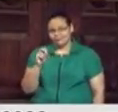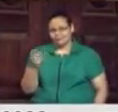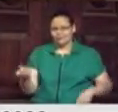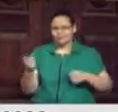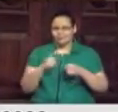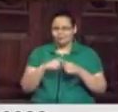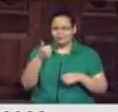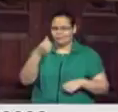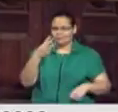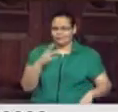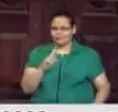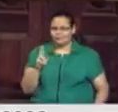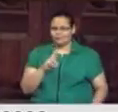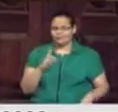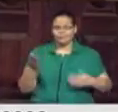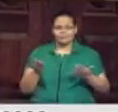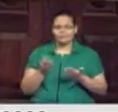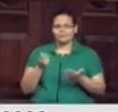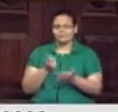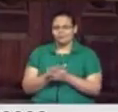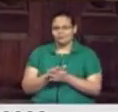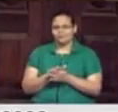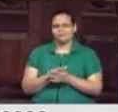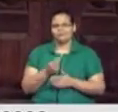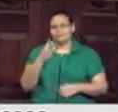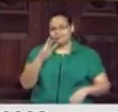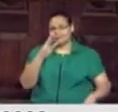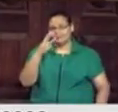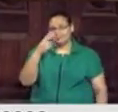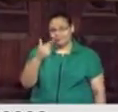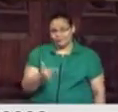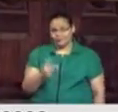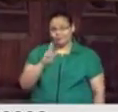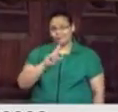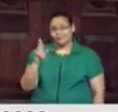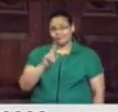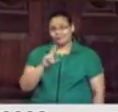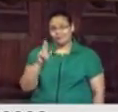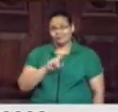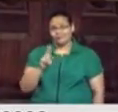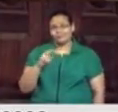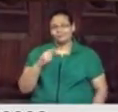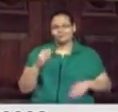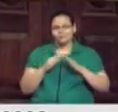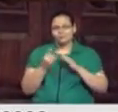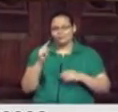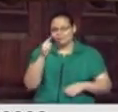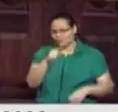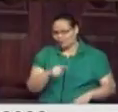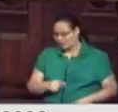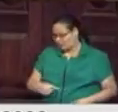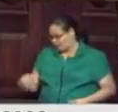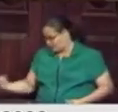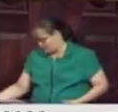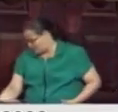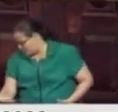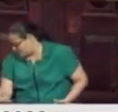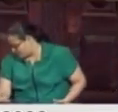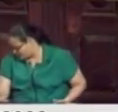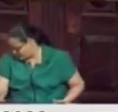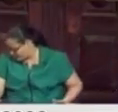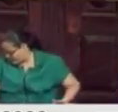13. Ele agora vai ter que passar a pagar R$ 32 para quem mora mais longe, como, por exemplo,